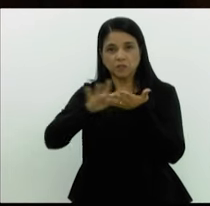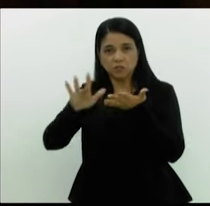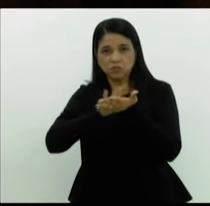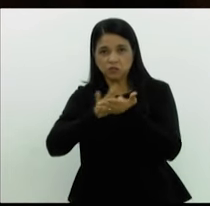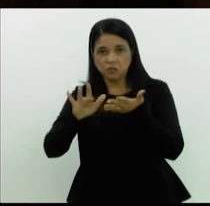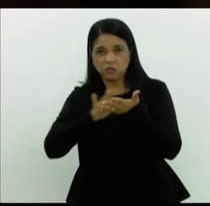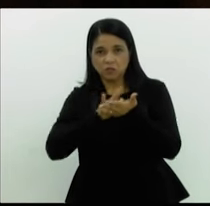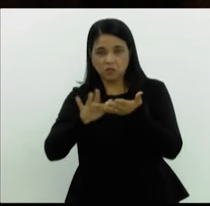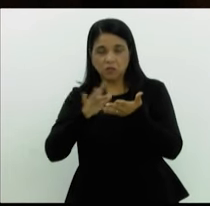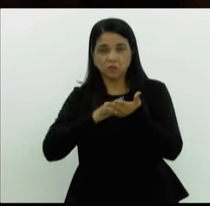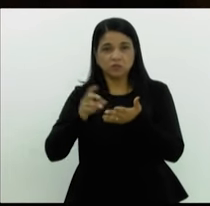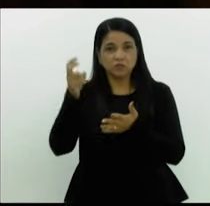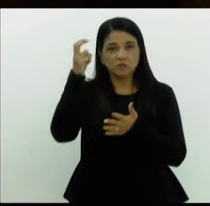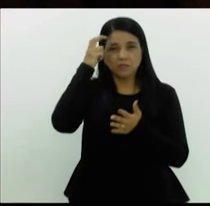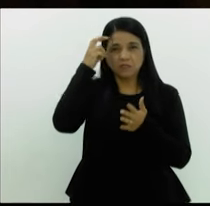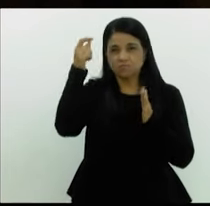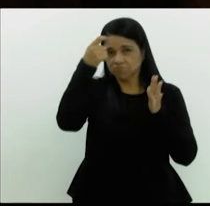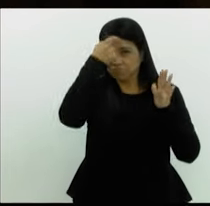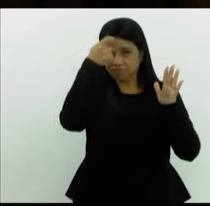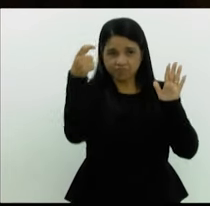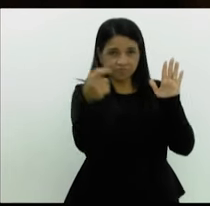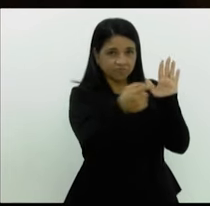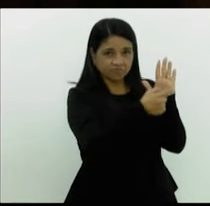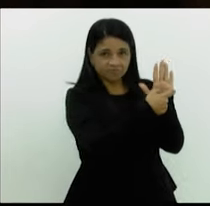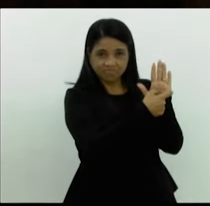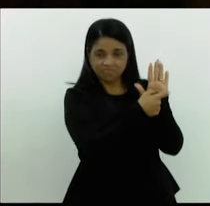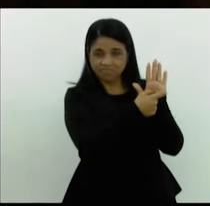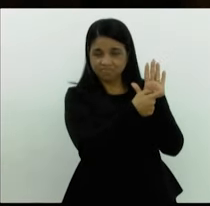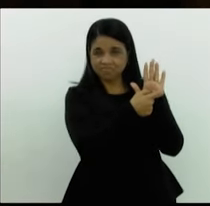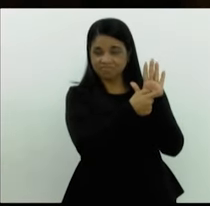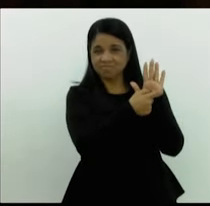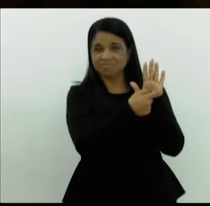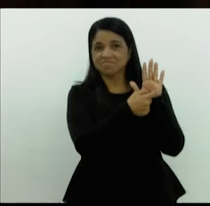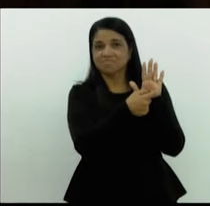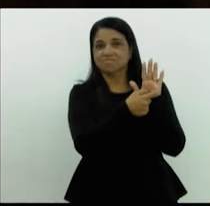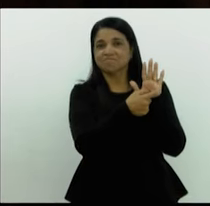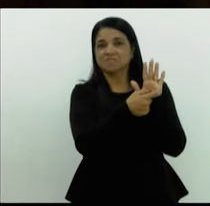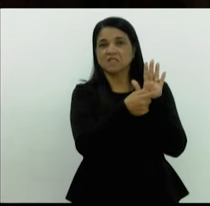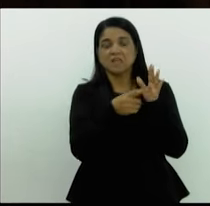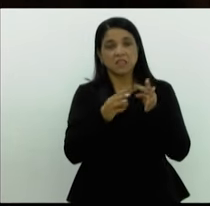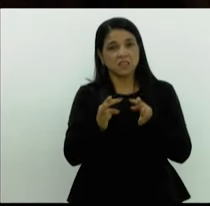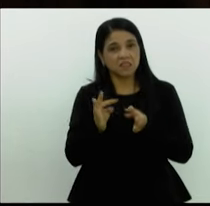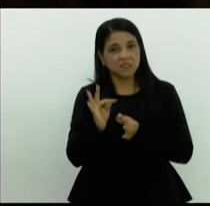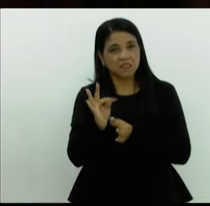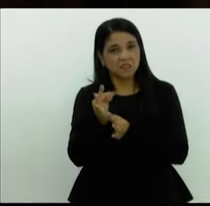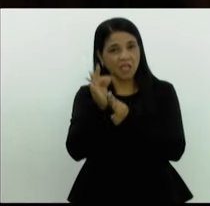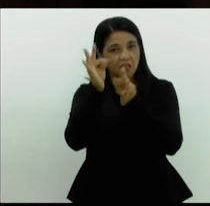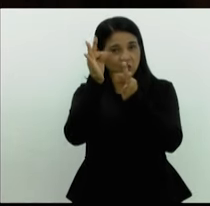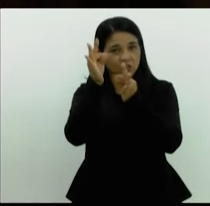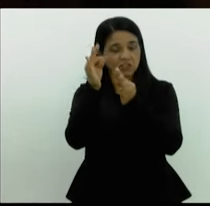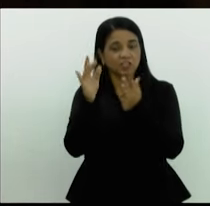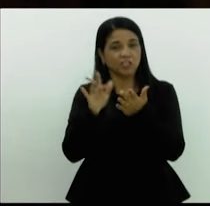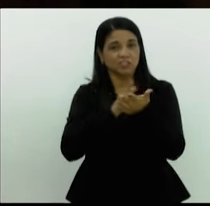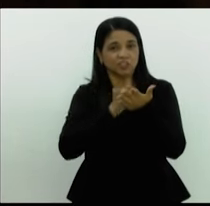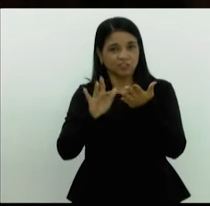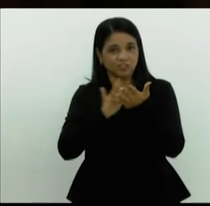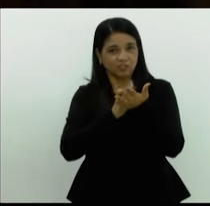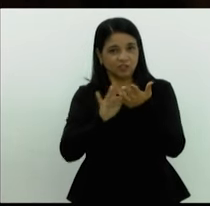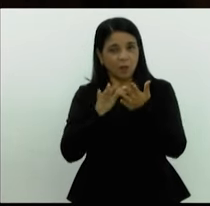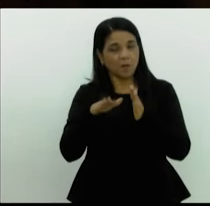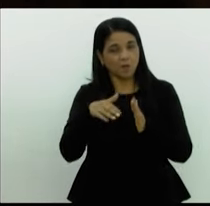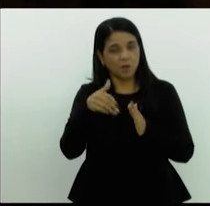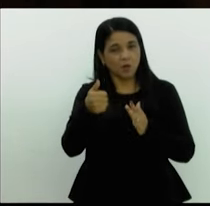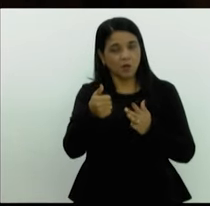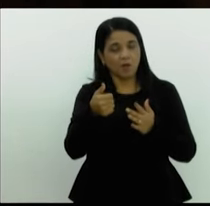por inteligência artificial, com adoção de tecnologia digital para melhorar os processos